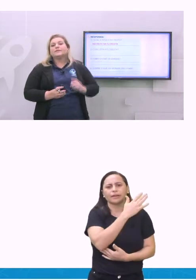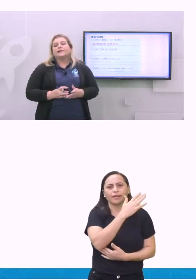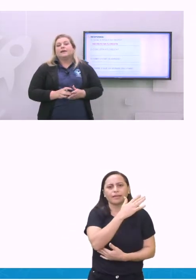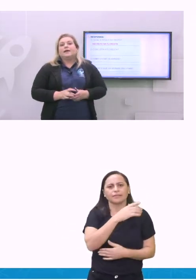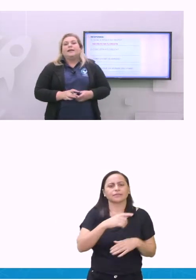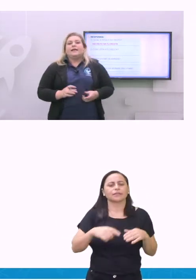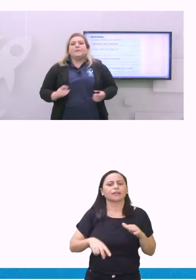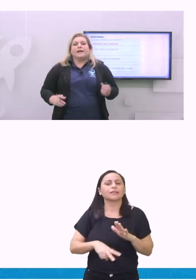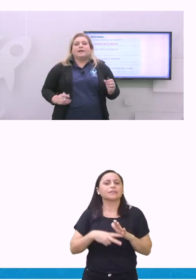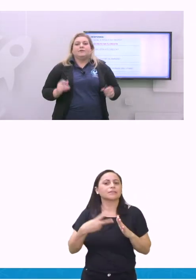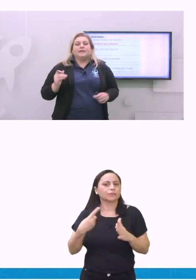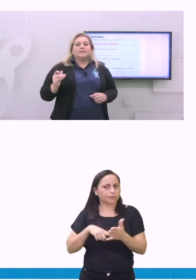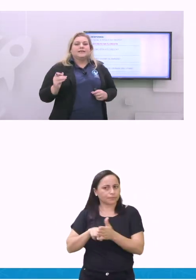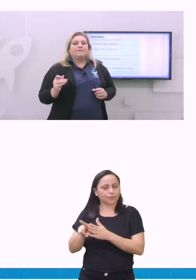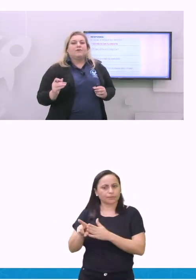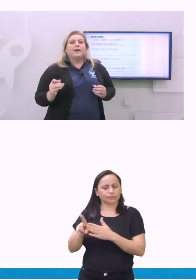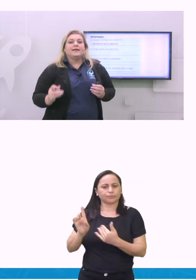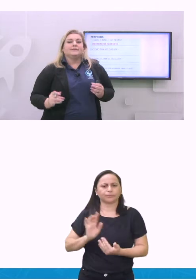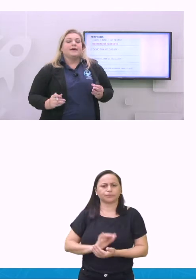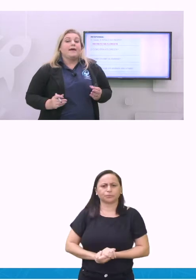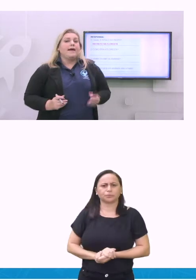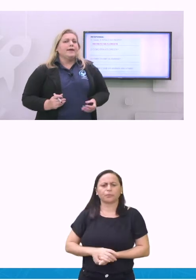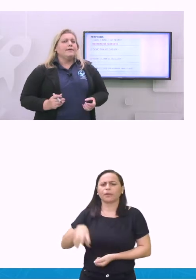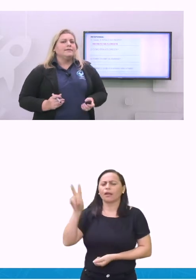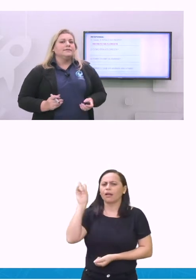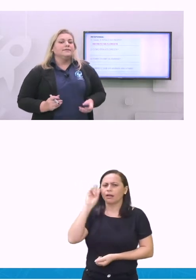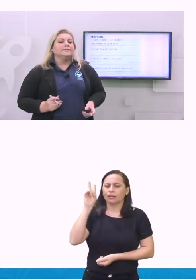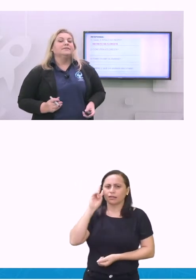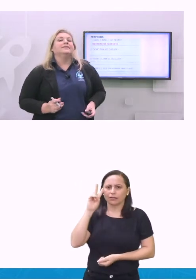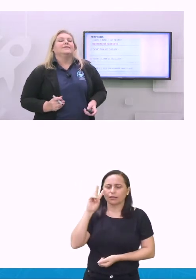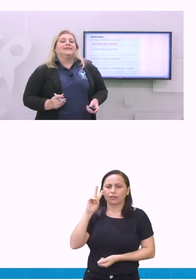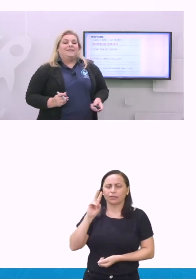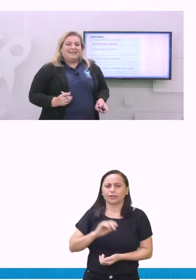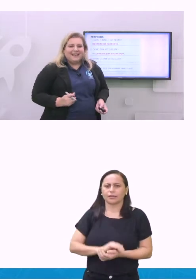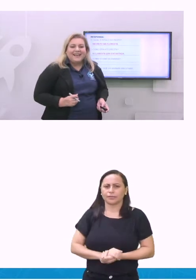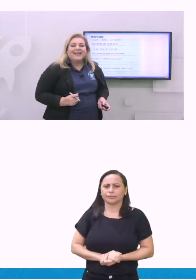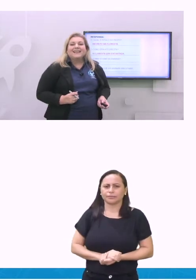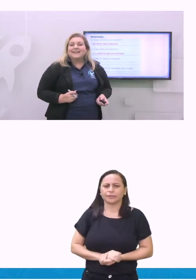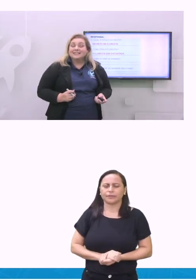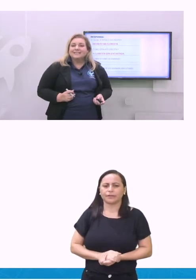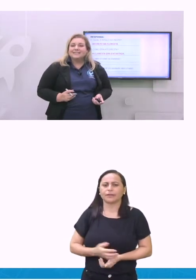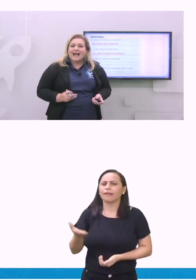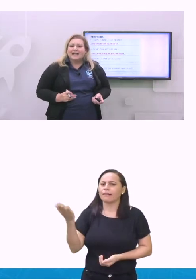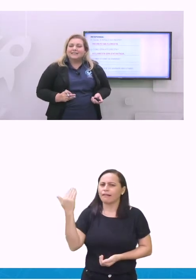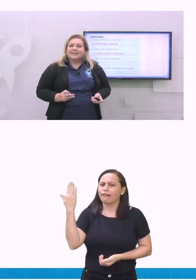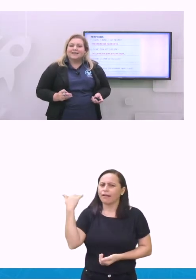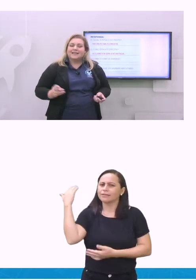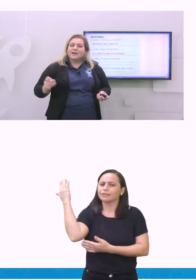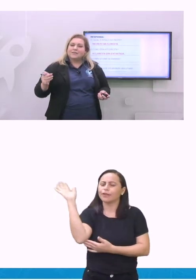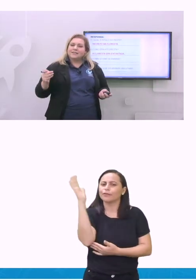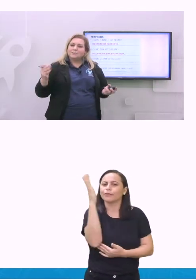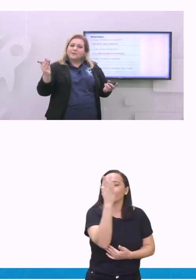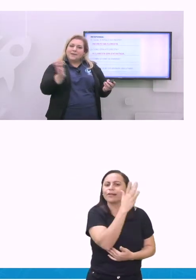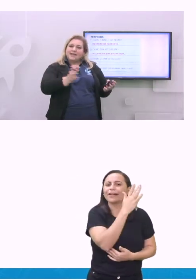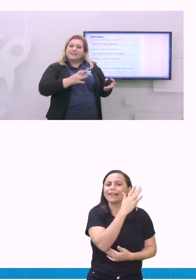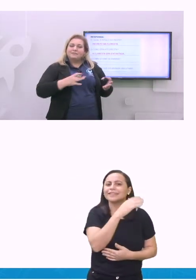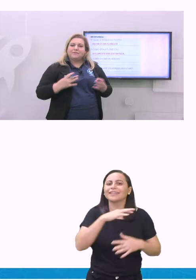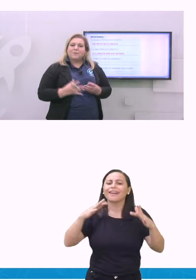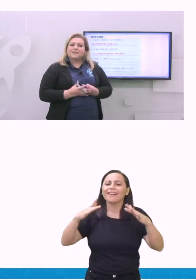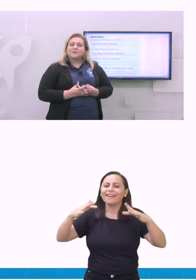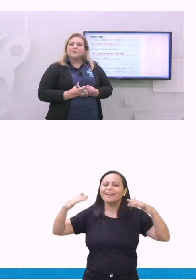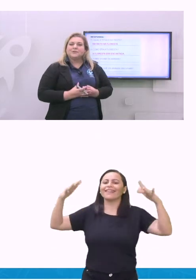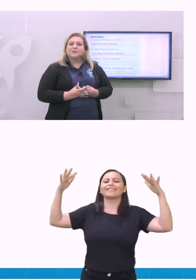2. Lembra lá no início que a floresta era Encantada. É uma das